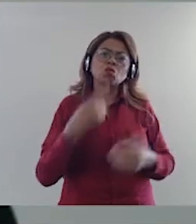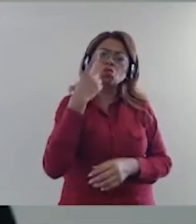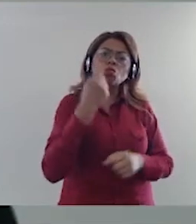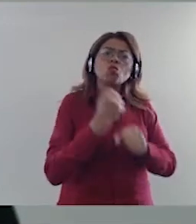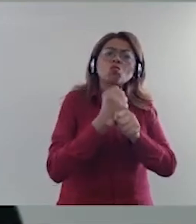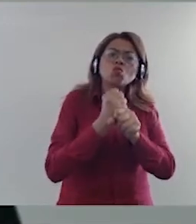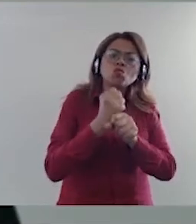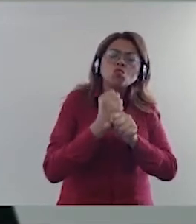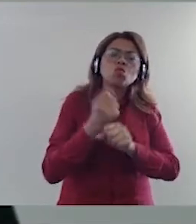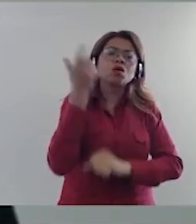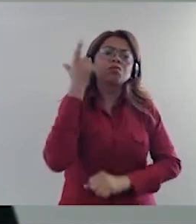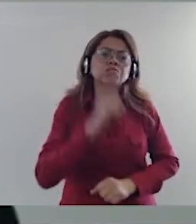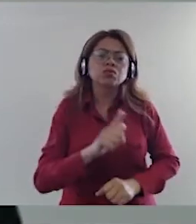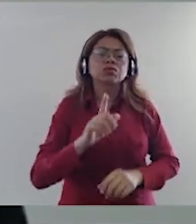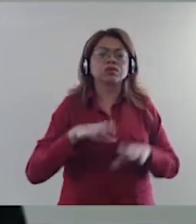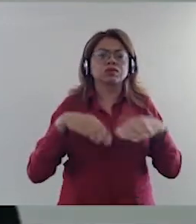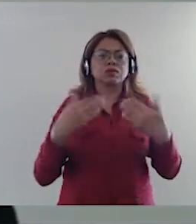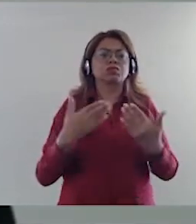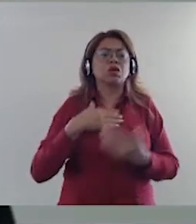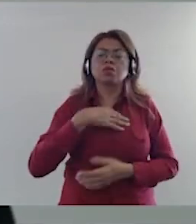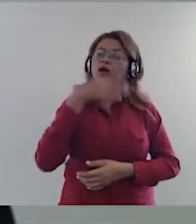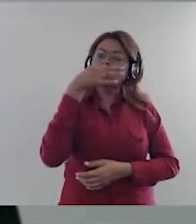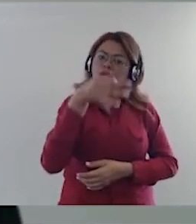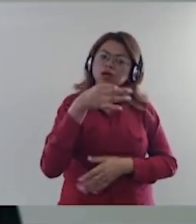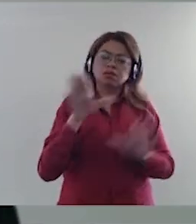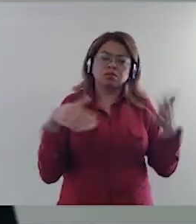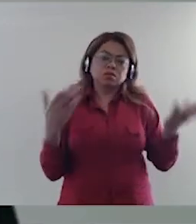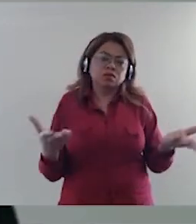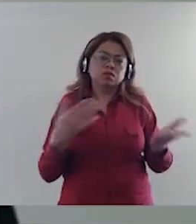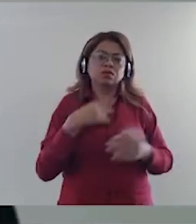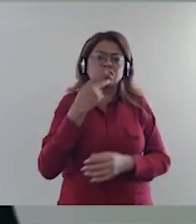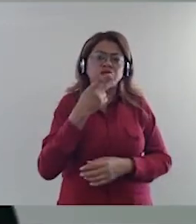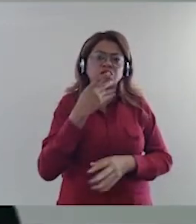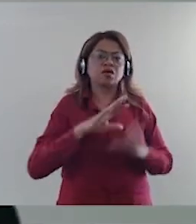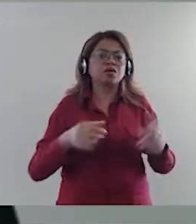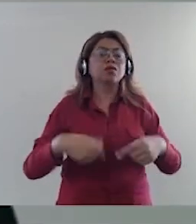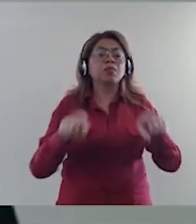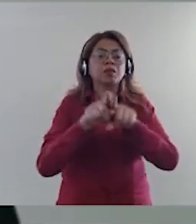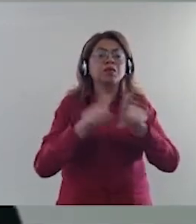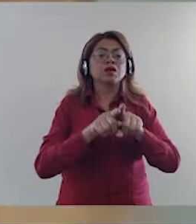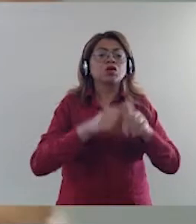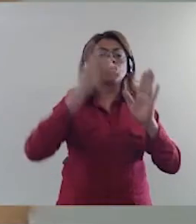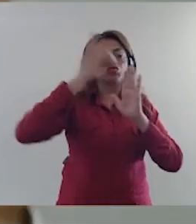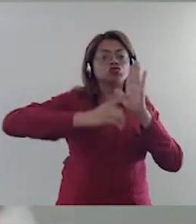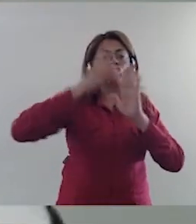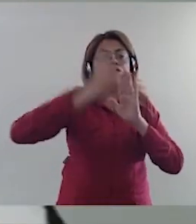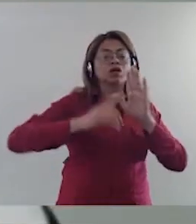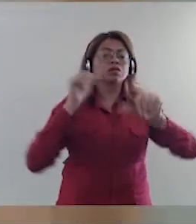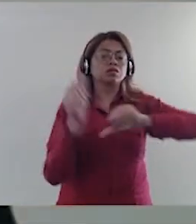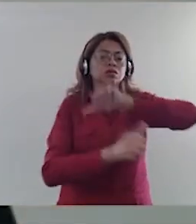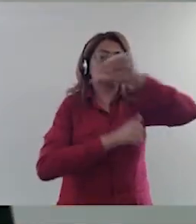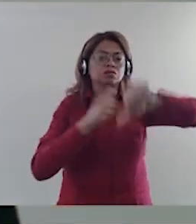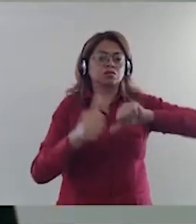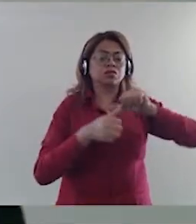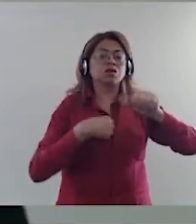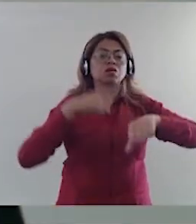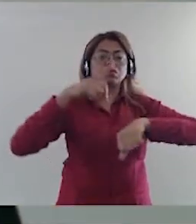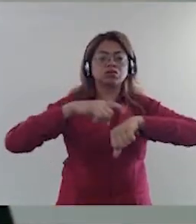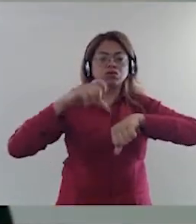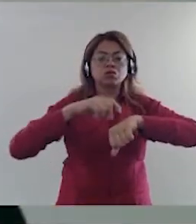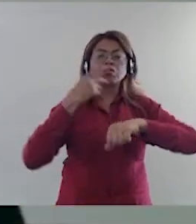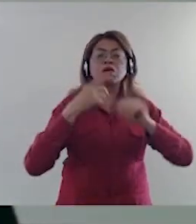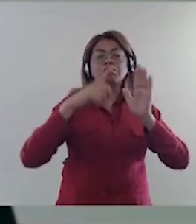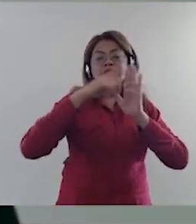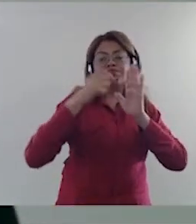E, finalmente, o direito em transformação, eu chamo a atenção apenas para um ponto que eu venho